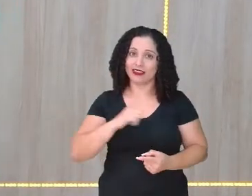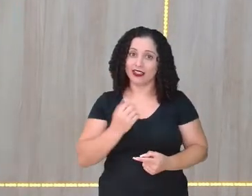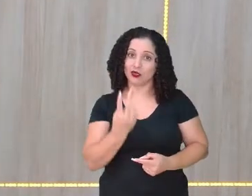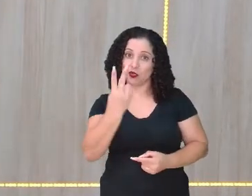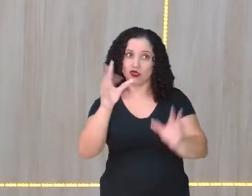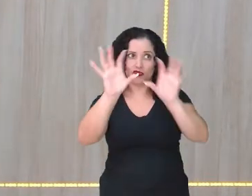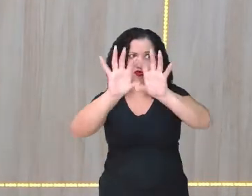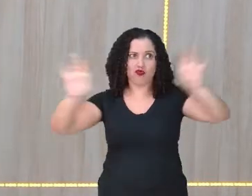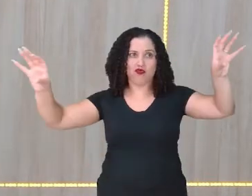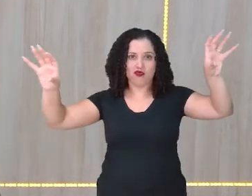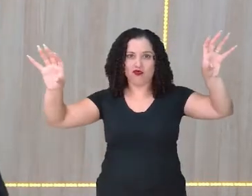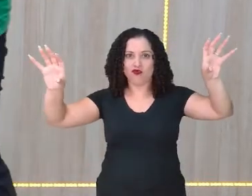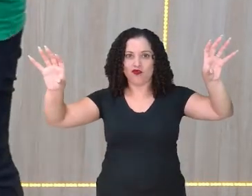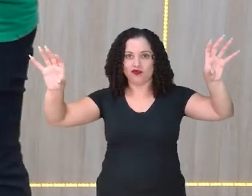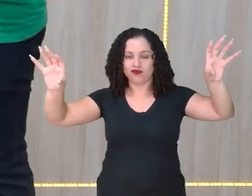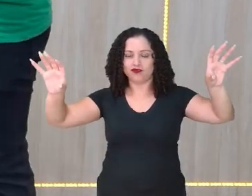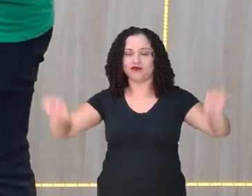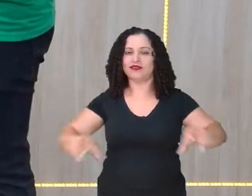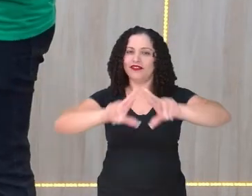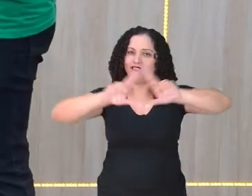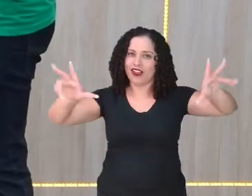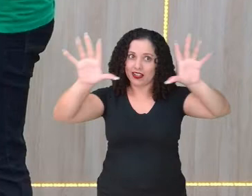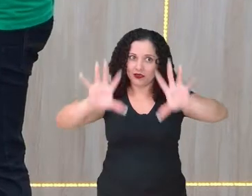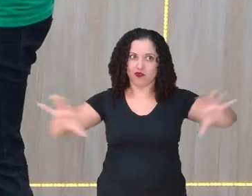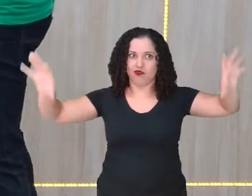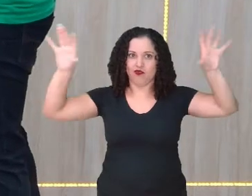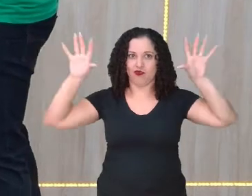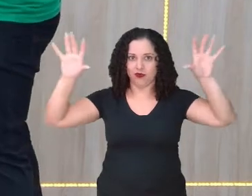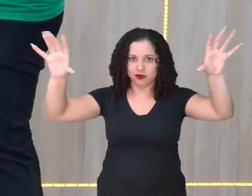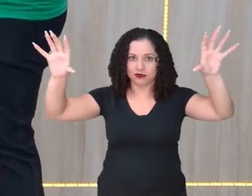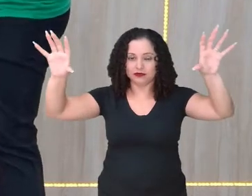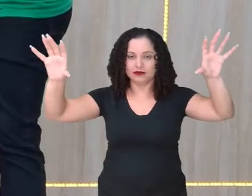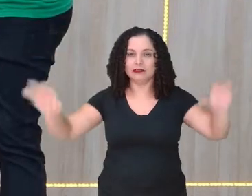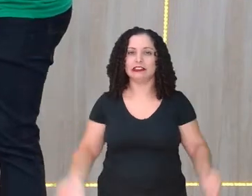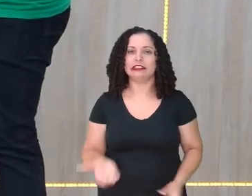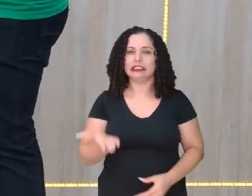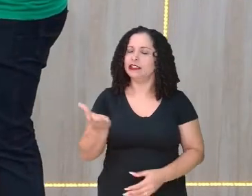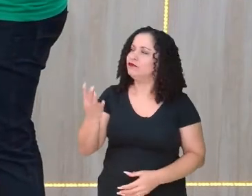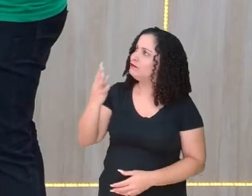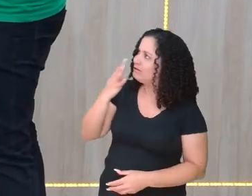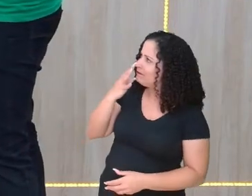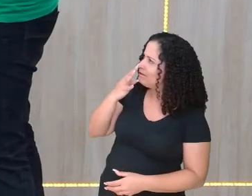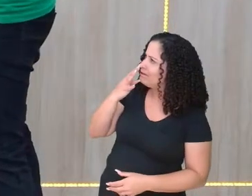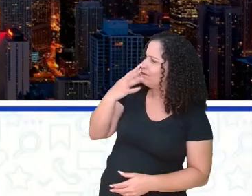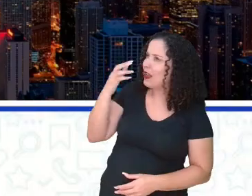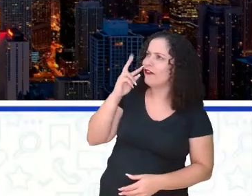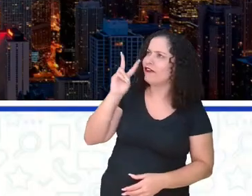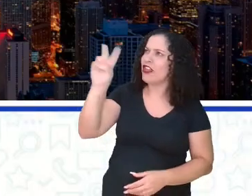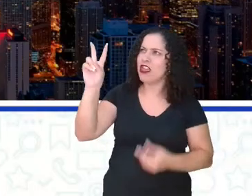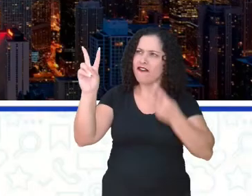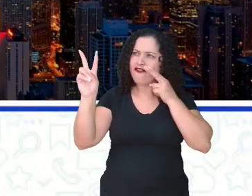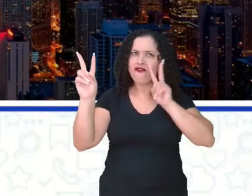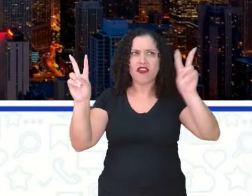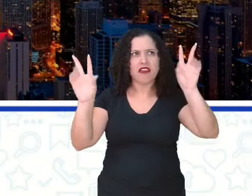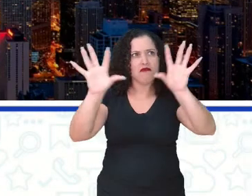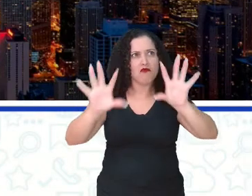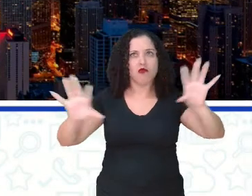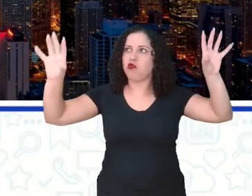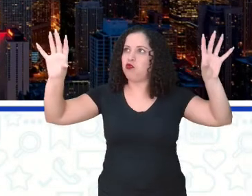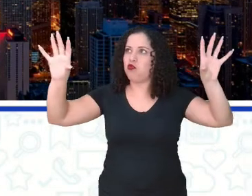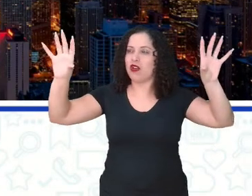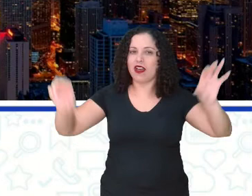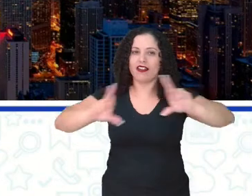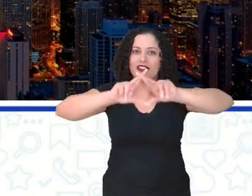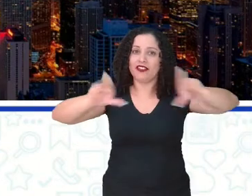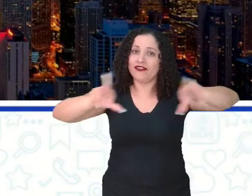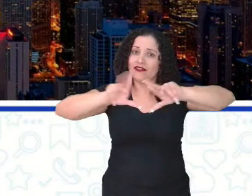imagens, né? Já temos 2 imagens aqui, você pode observar que são 2 cidades diferentes.